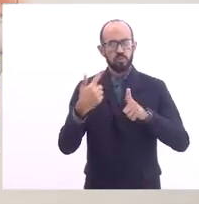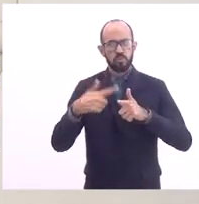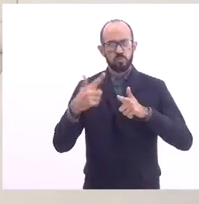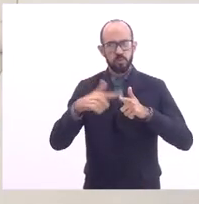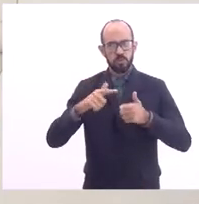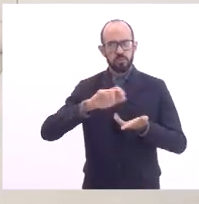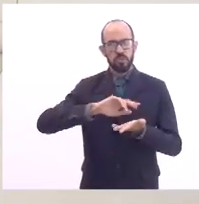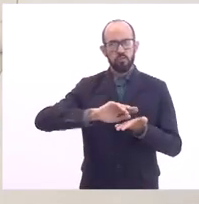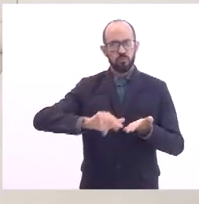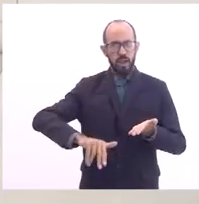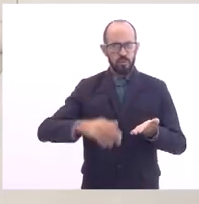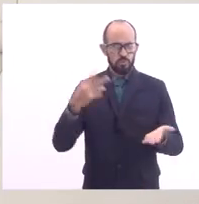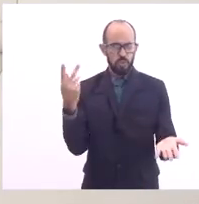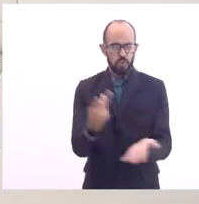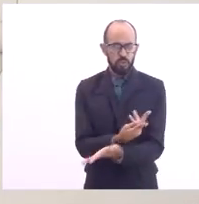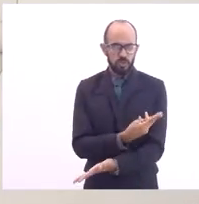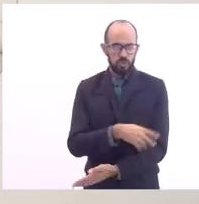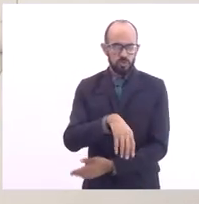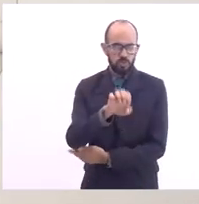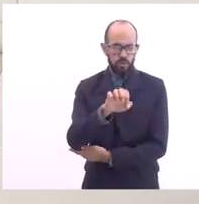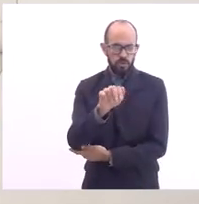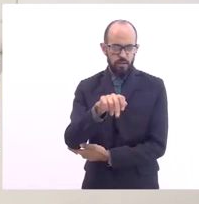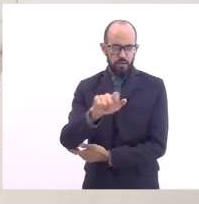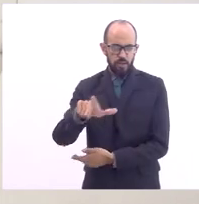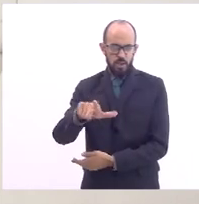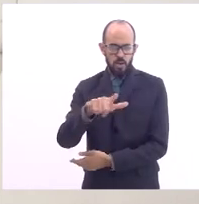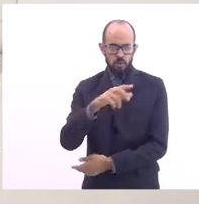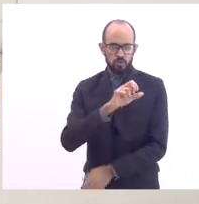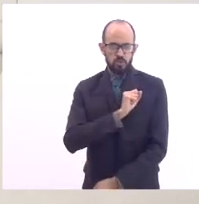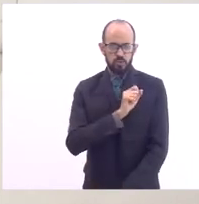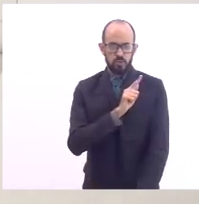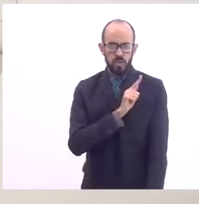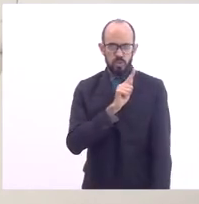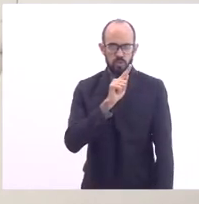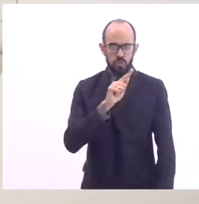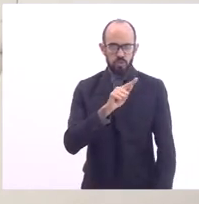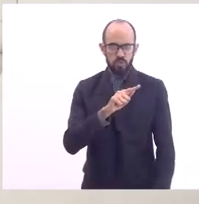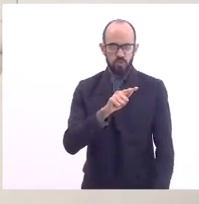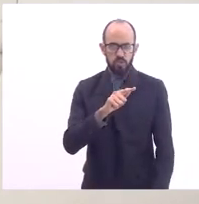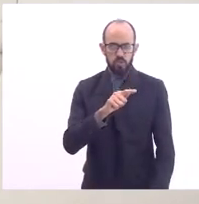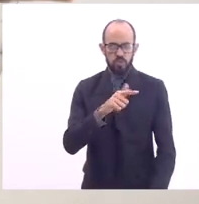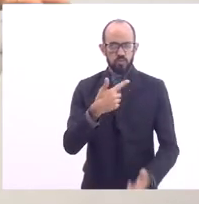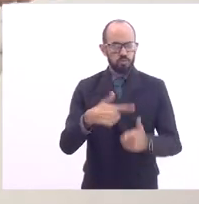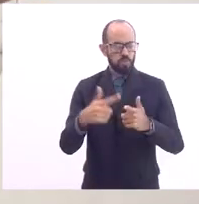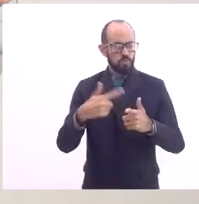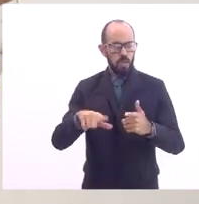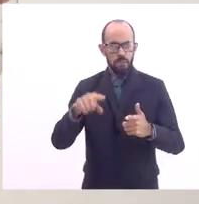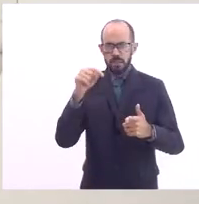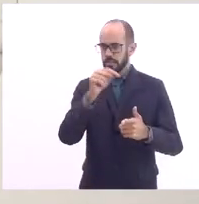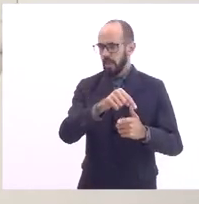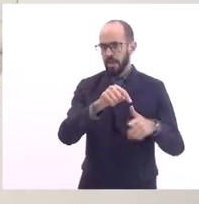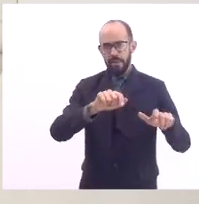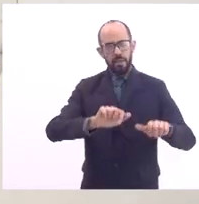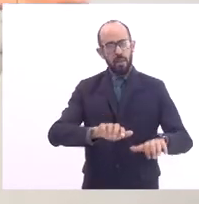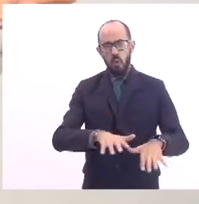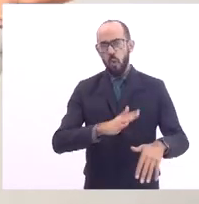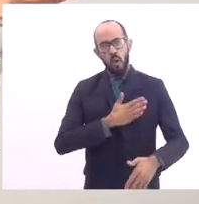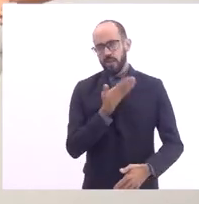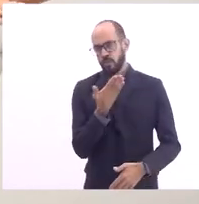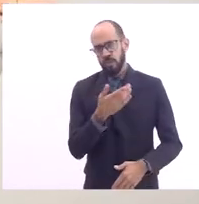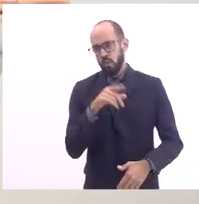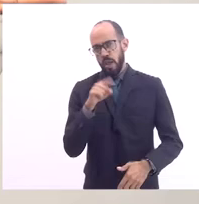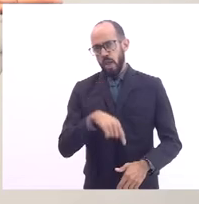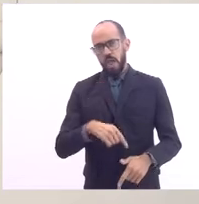tantos problemas que a gente tem com a Enel em São Gonçalo, que eu considero os problemas de São Gonçalo o caos da Enel. É um escândalo,